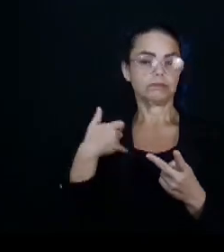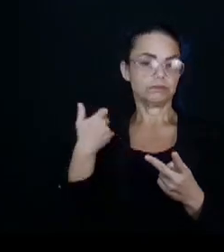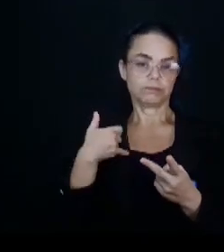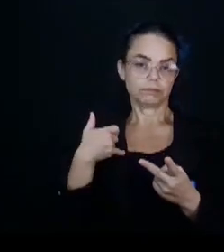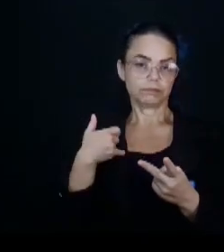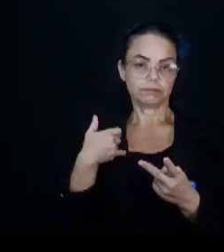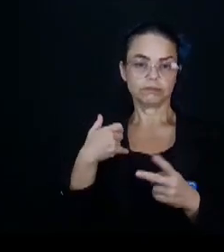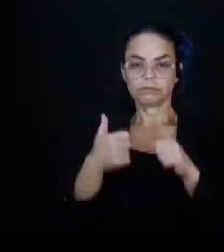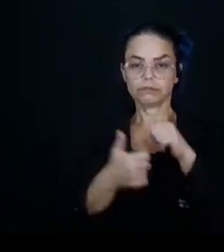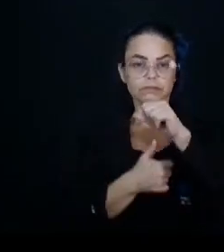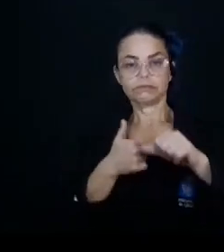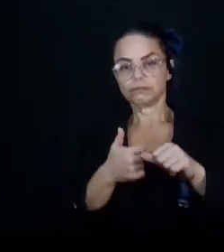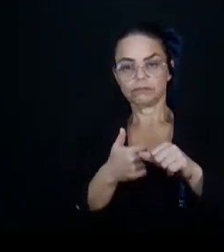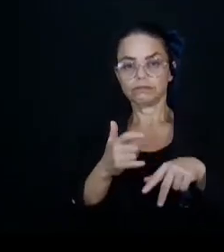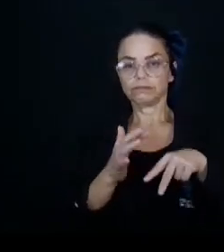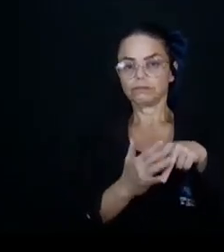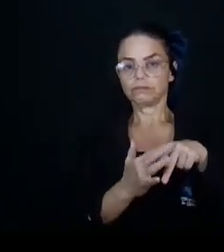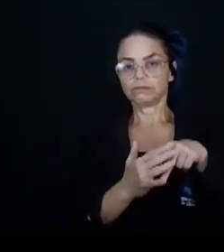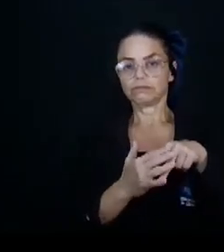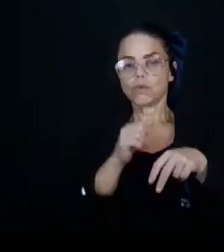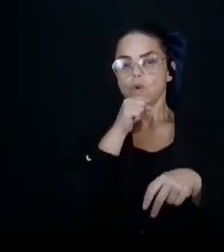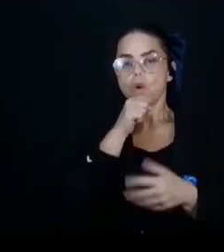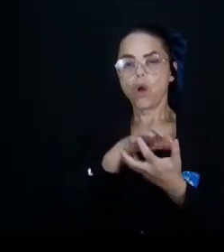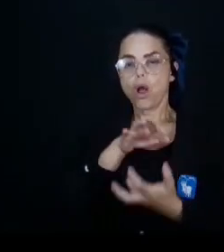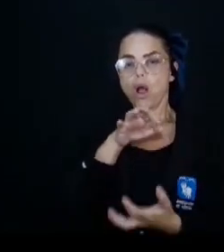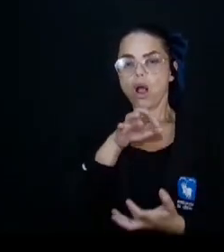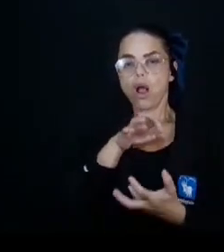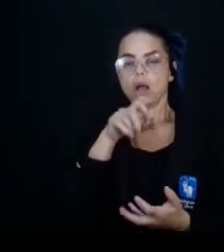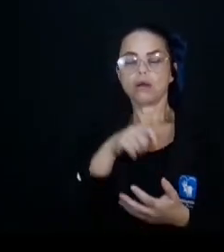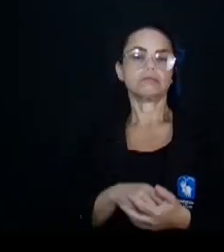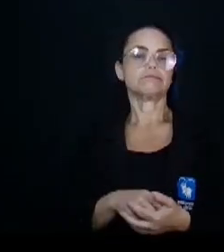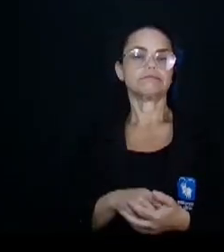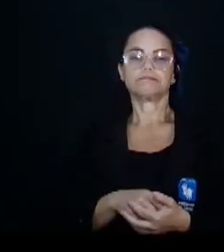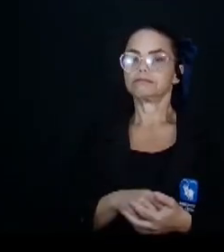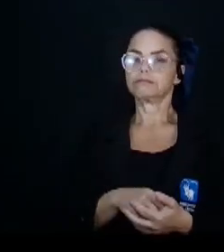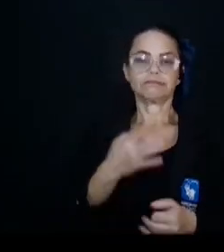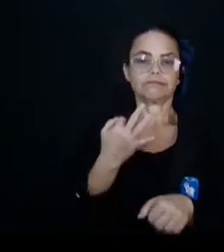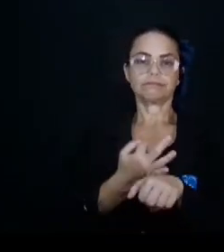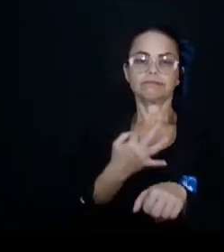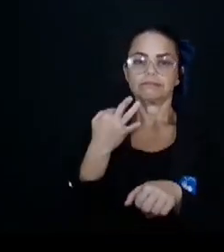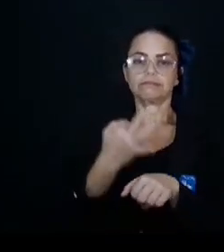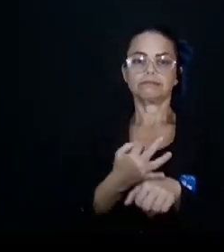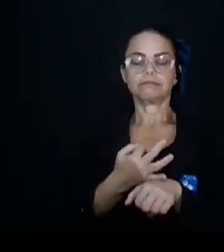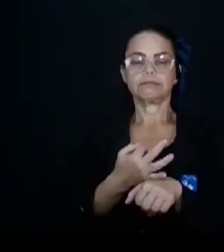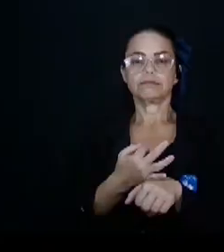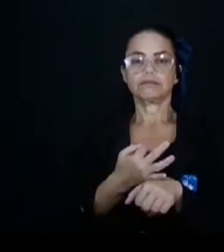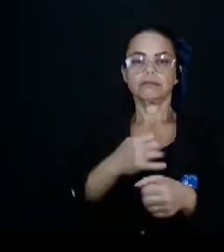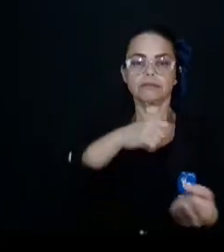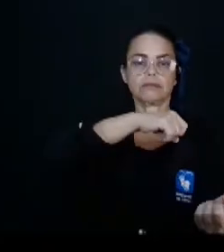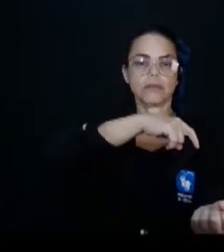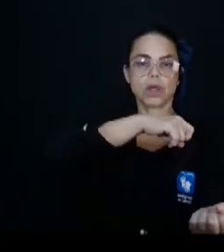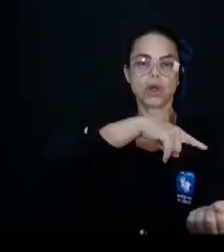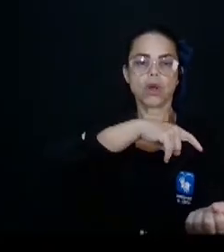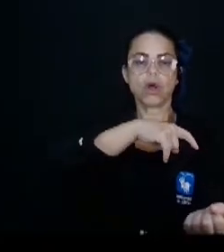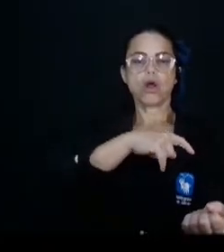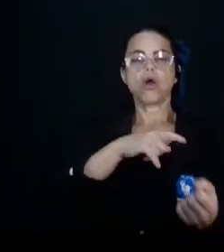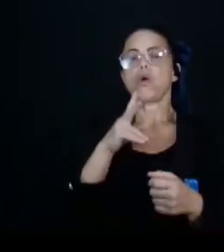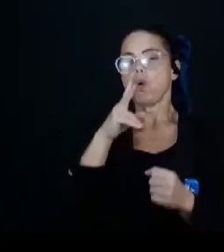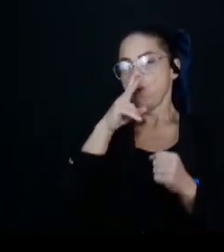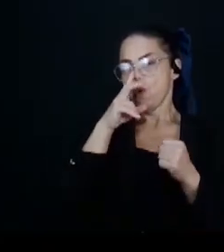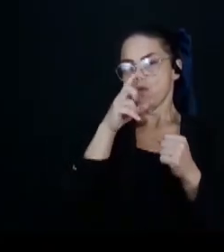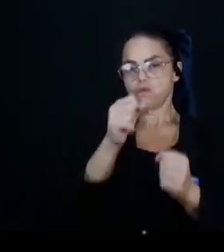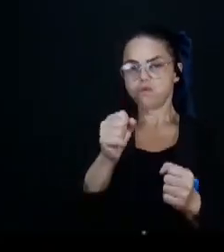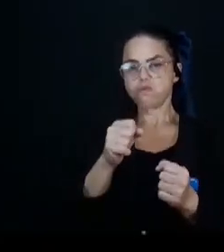pacientes muito idosos, né, que às vezes não toleram uma quimioterapia de alta intensidade por conta das